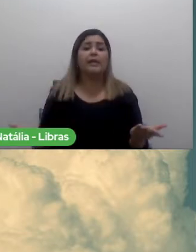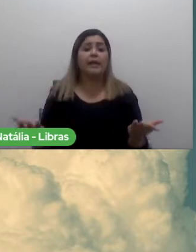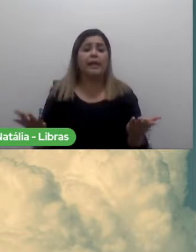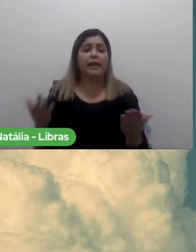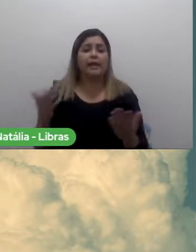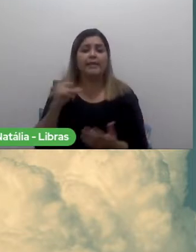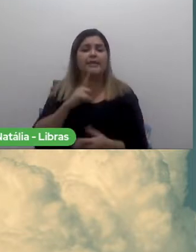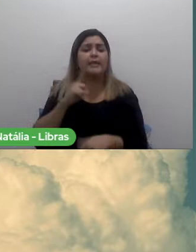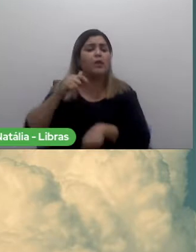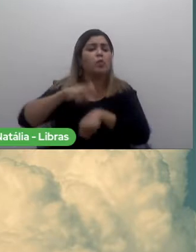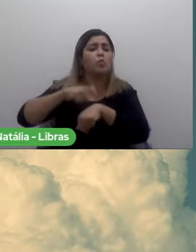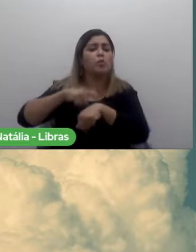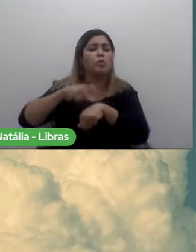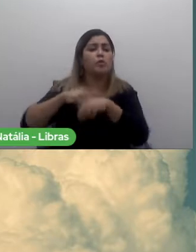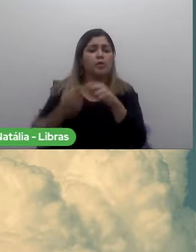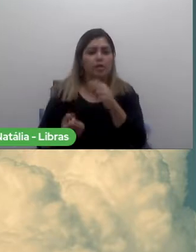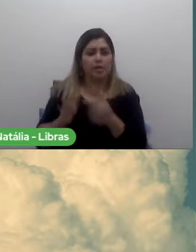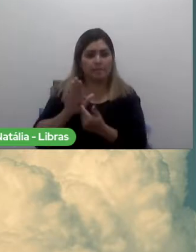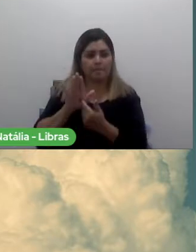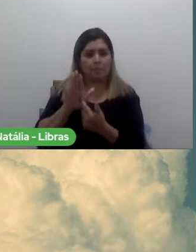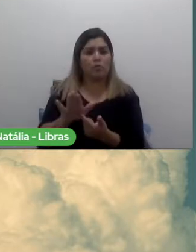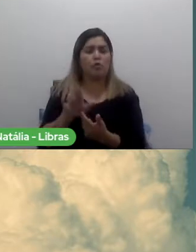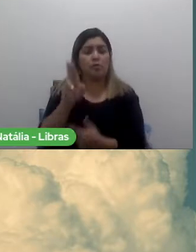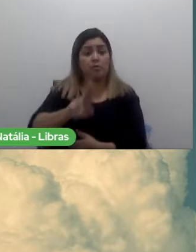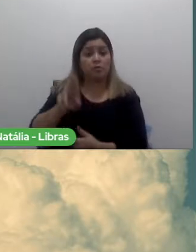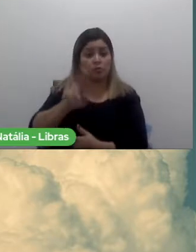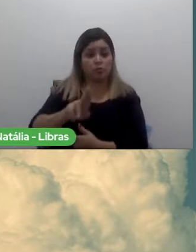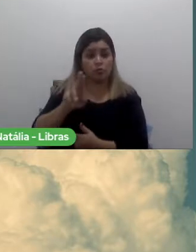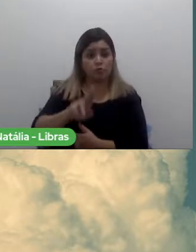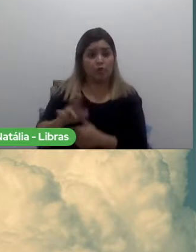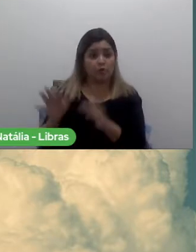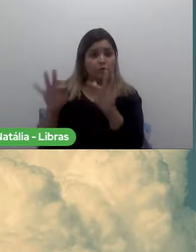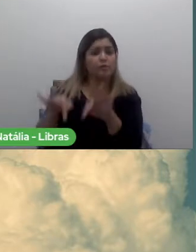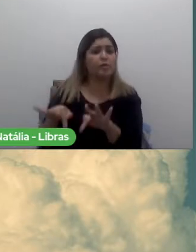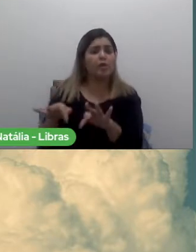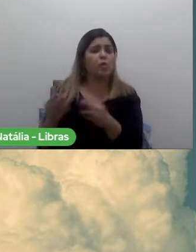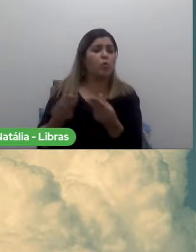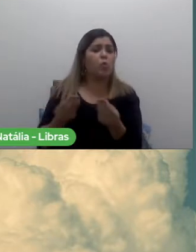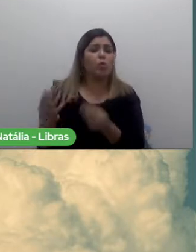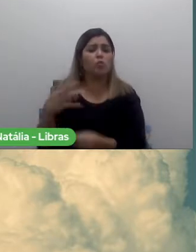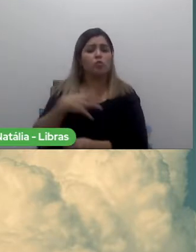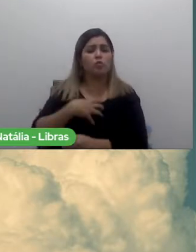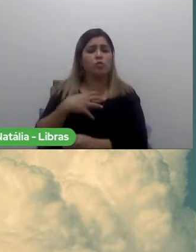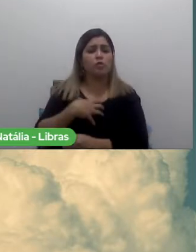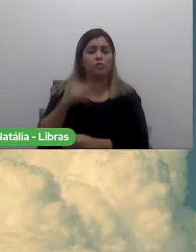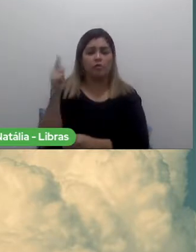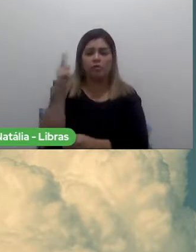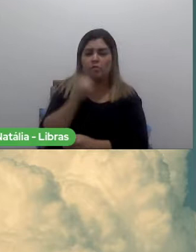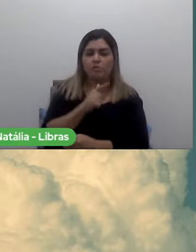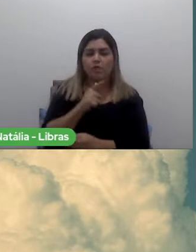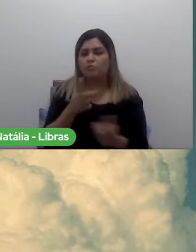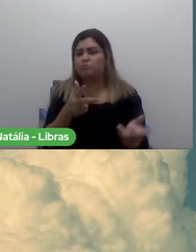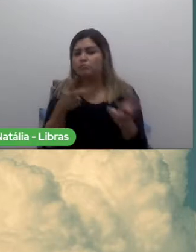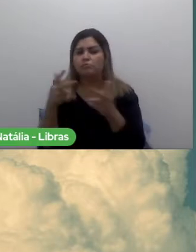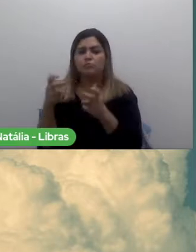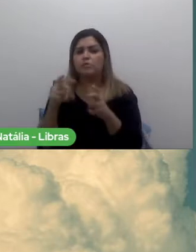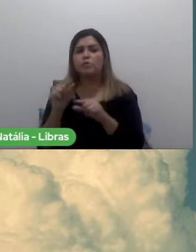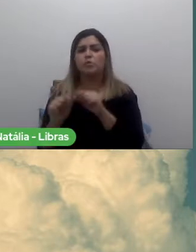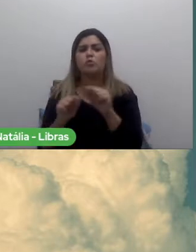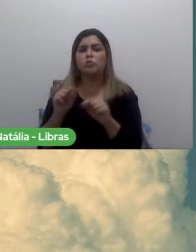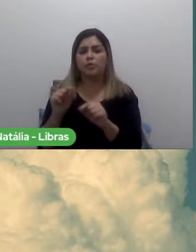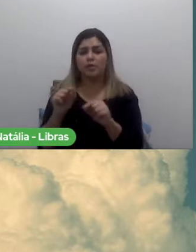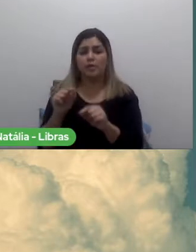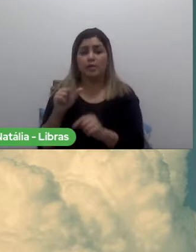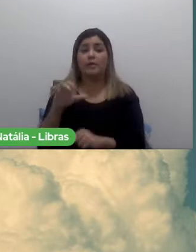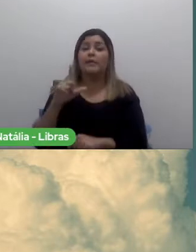o momento que ele aparece em produção para o usuário final. Tá? O que é que geralmente a gente consegue ouvir? Tá? O que é mais comum?